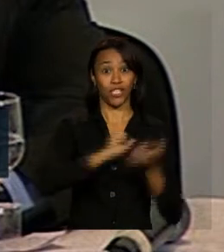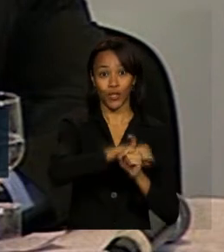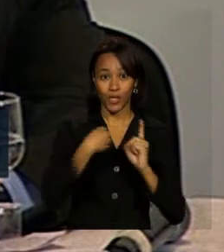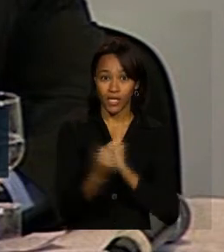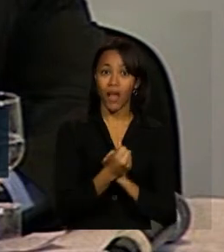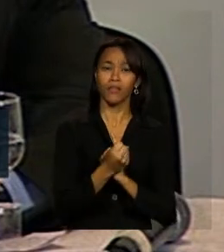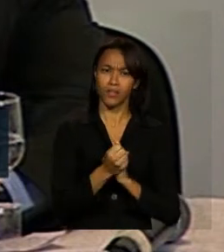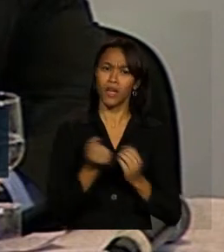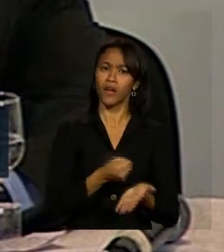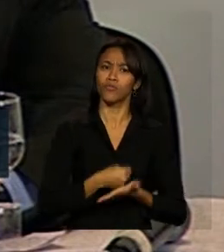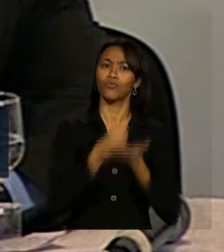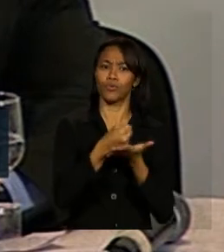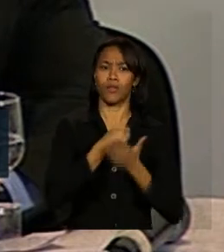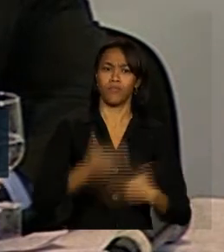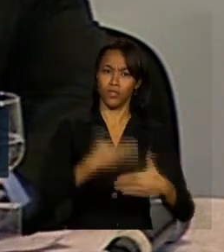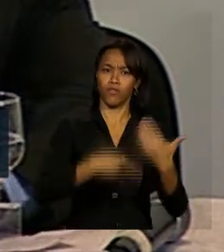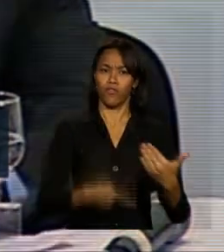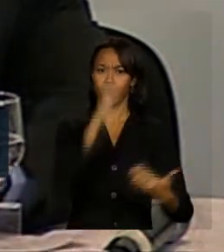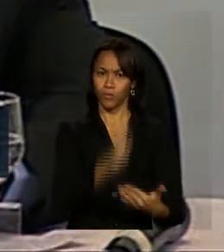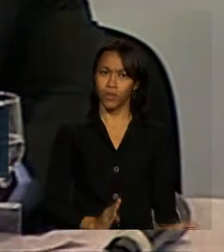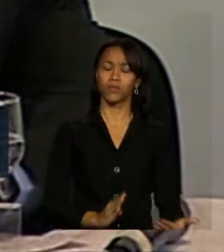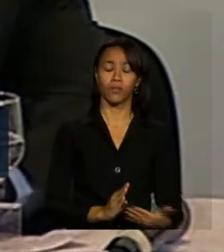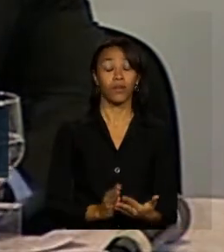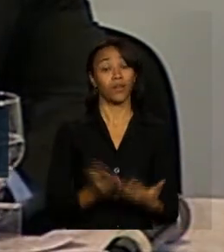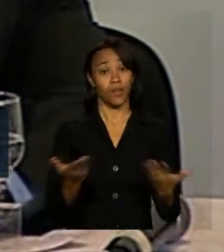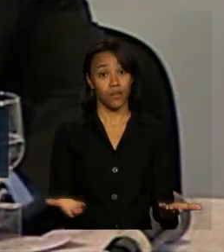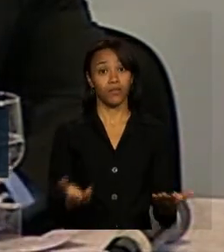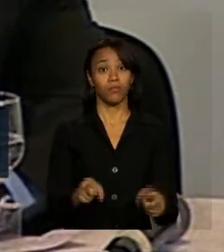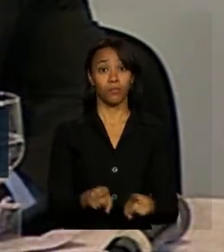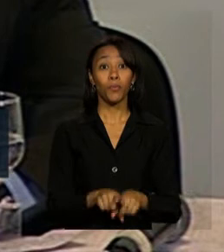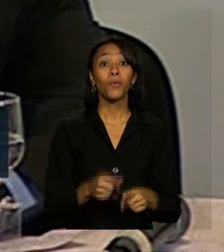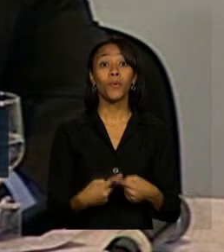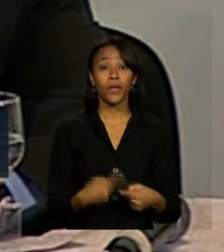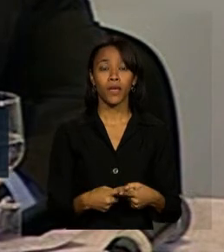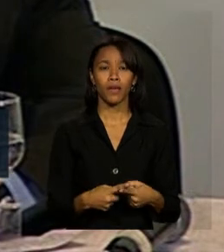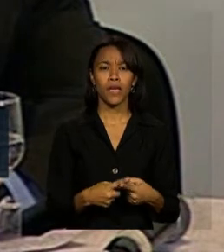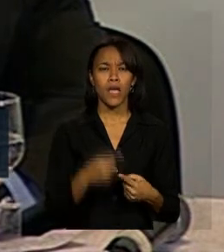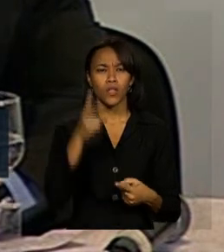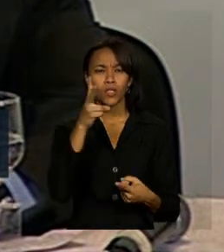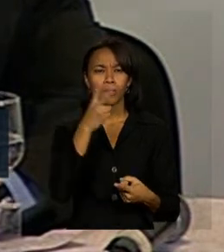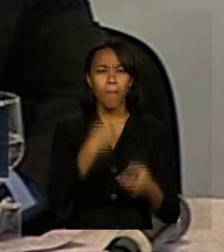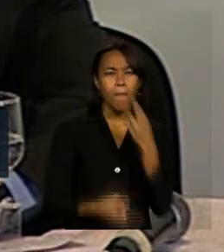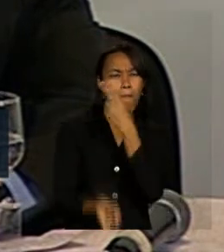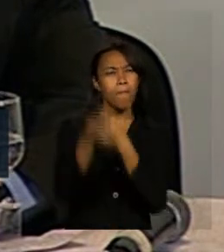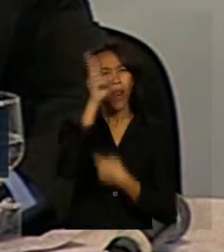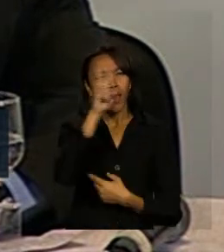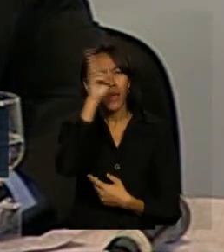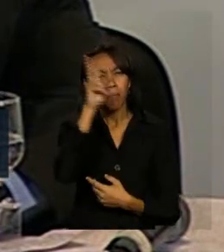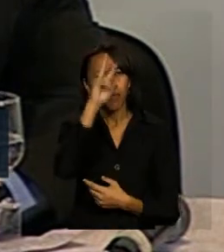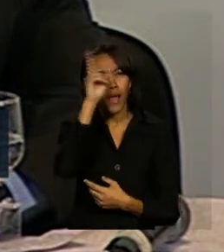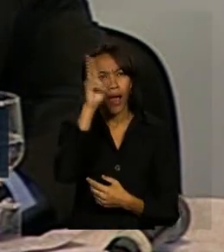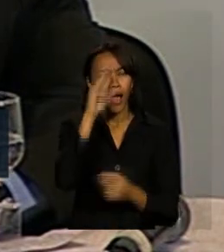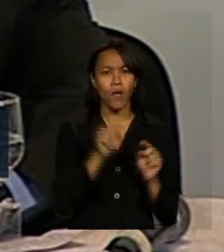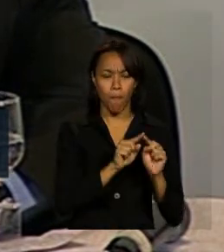desenvolvimento do país. Isso porque estaremos tratando da memória do tráfico de escravos e da